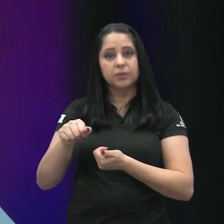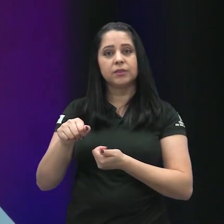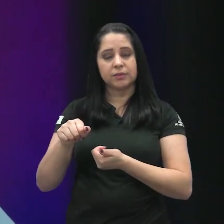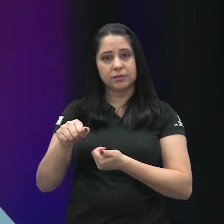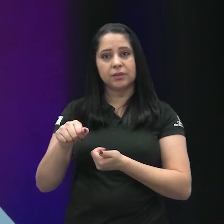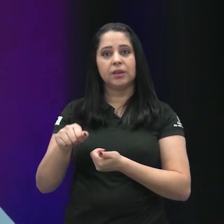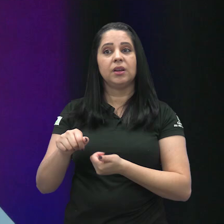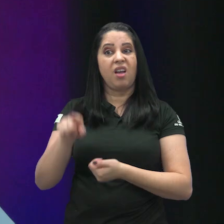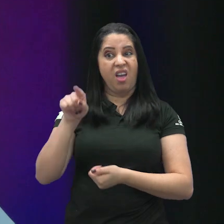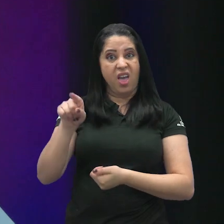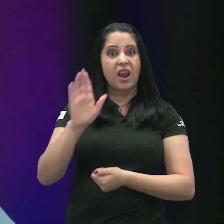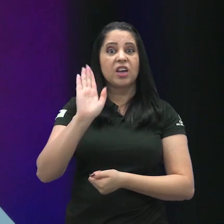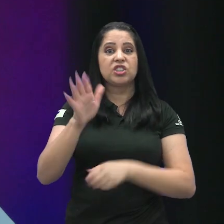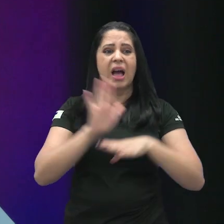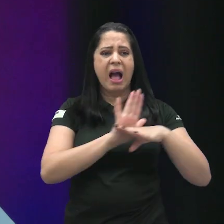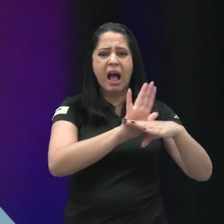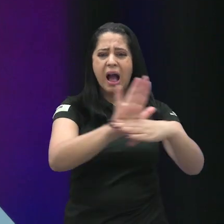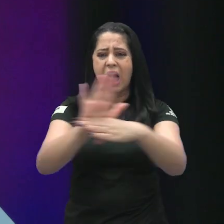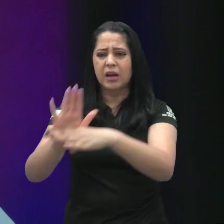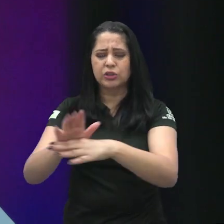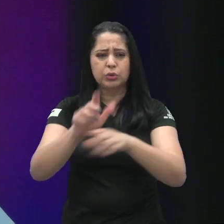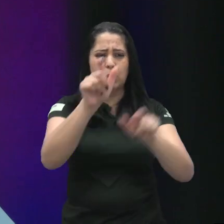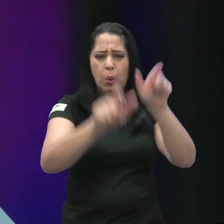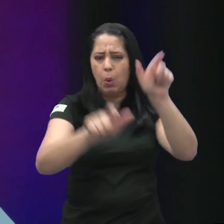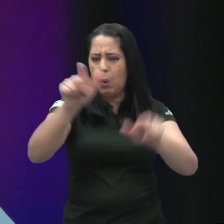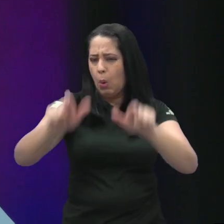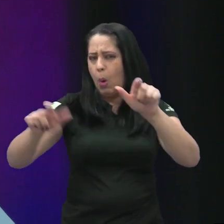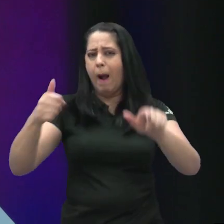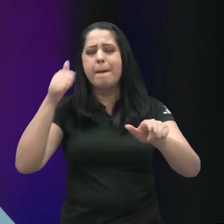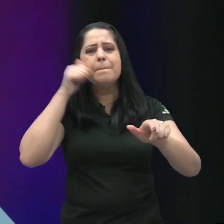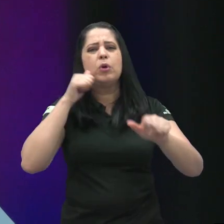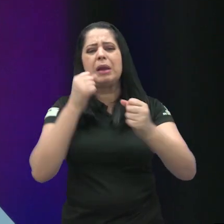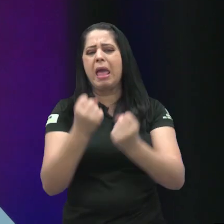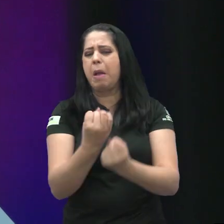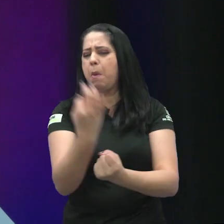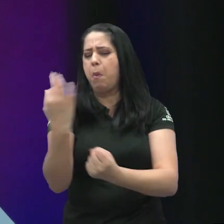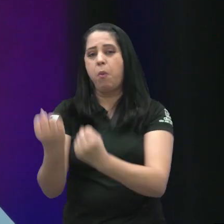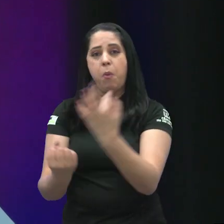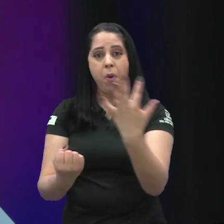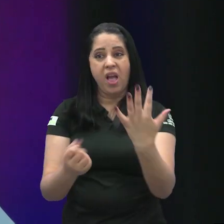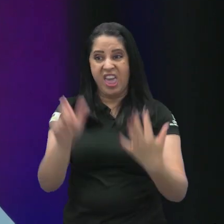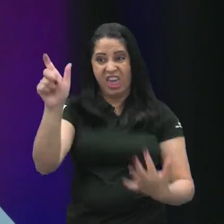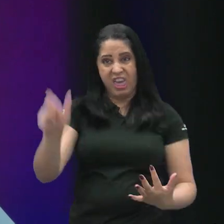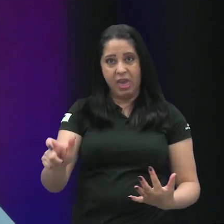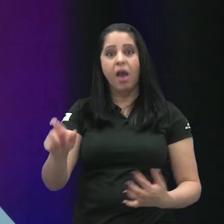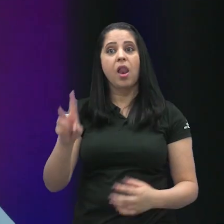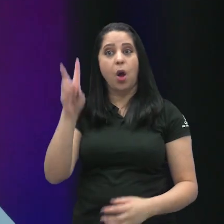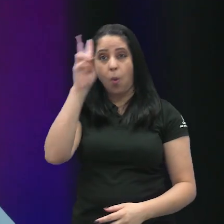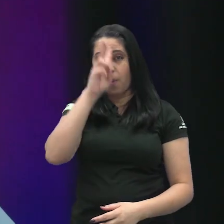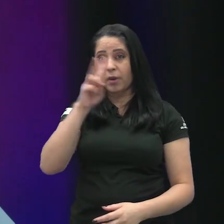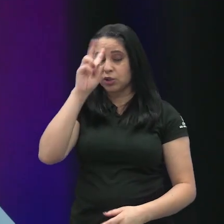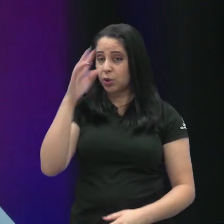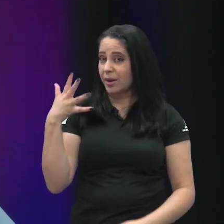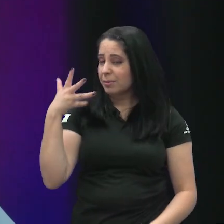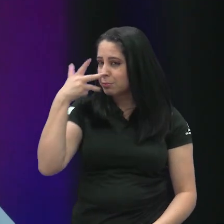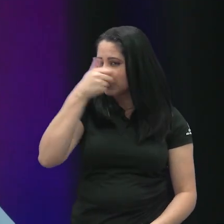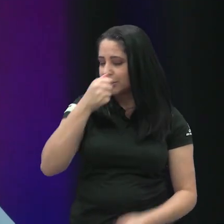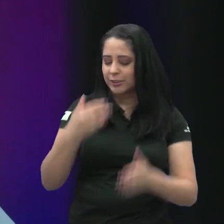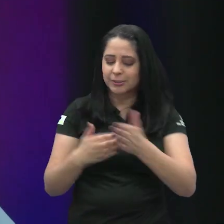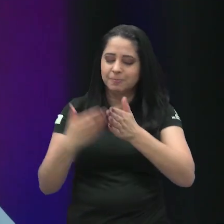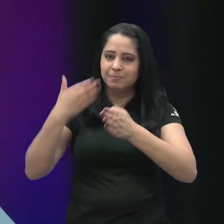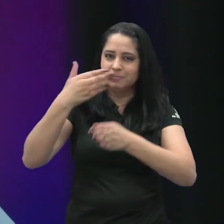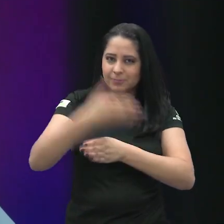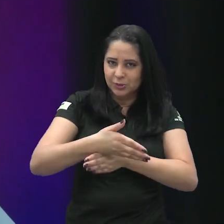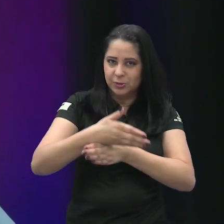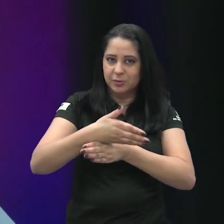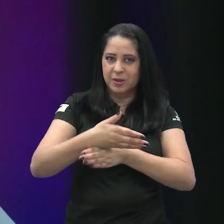educadora parental. Thabita já ajudou centenas de mulheres e tem uma história linda de superação e maternidade, que